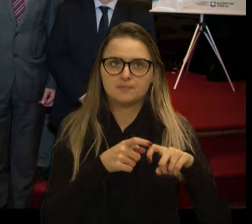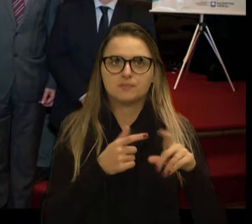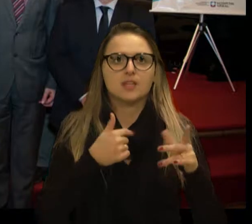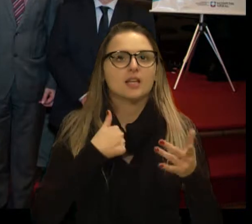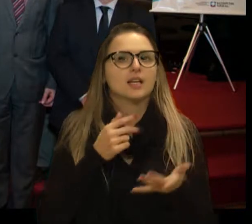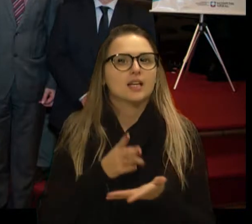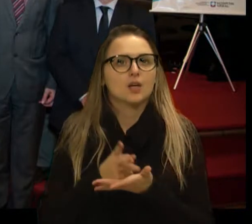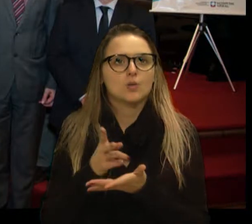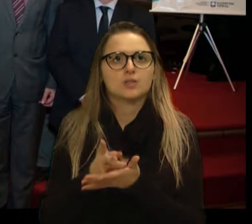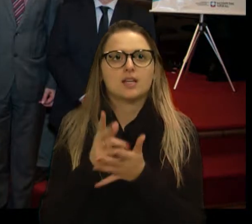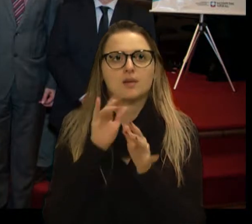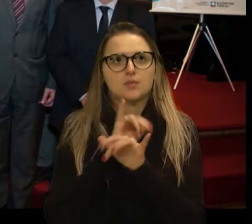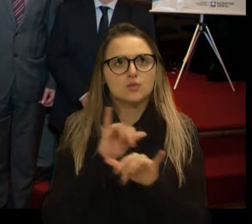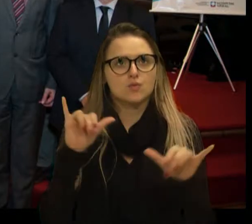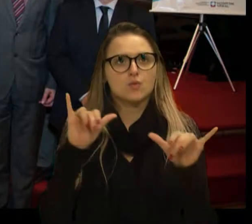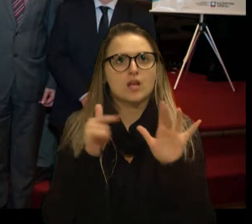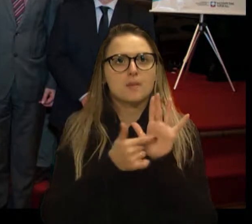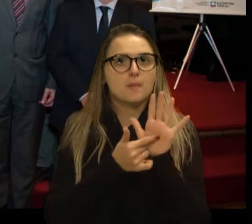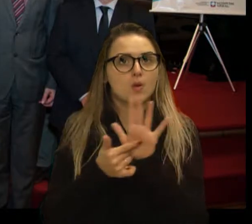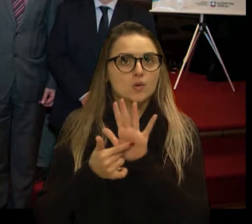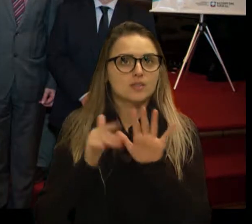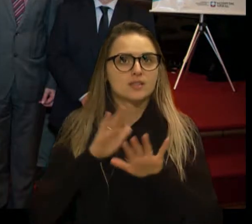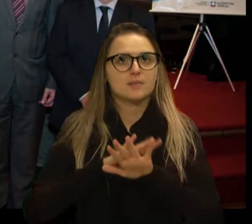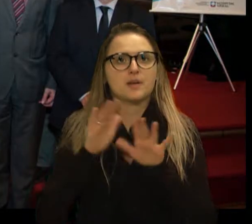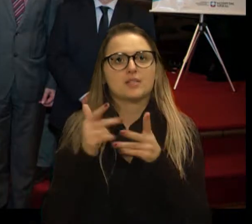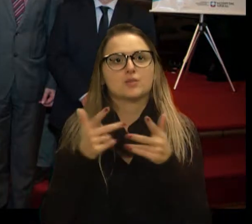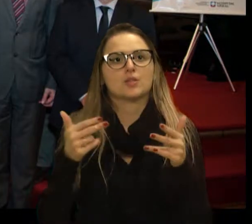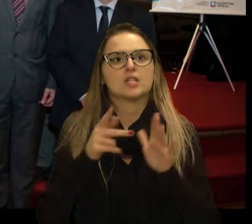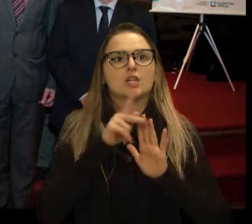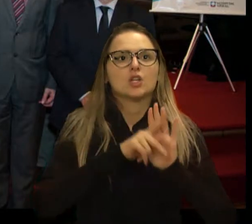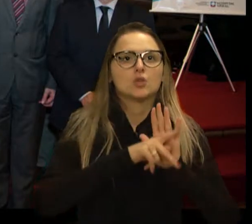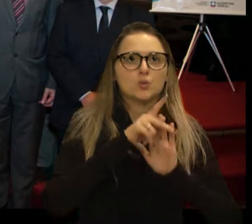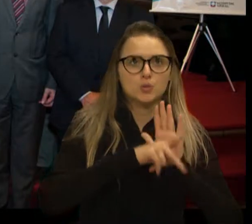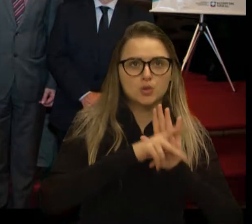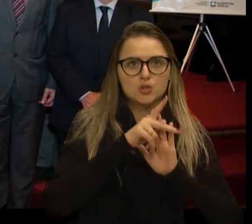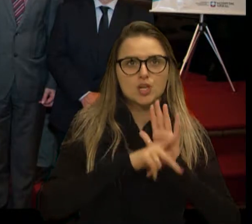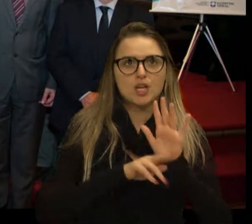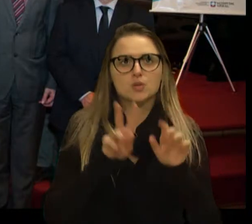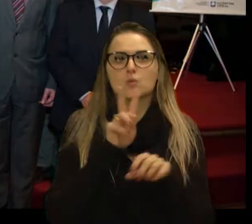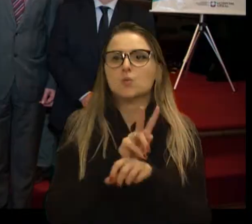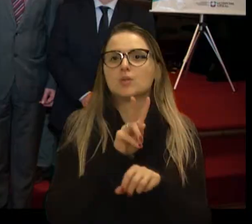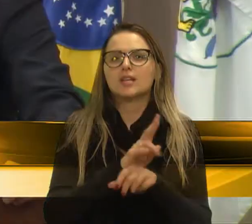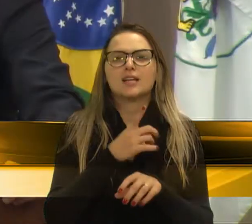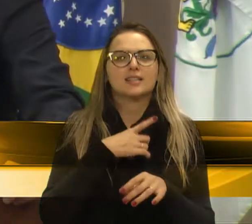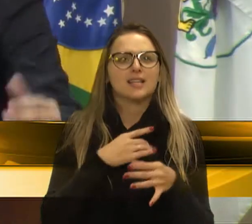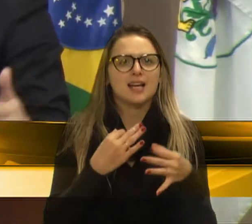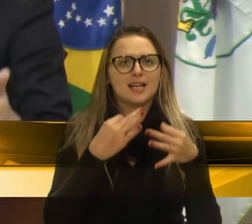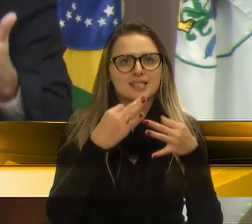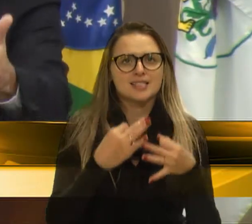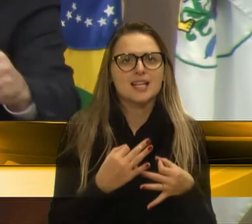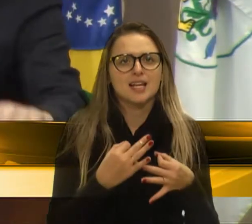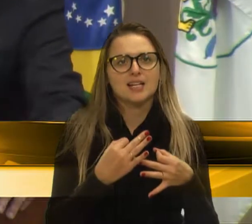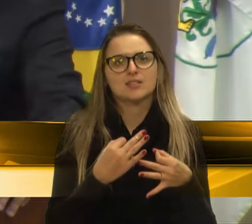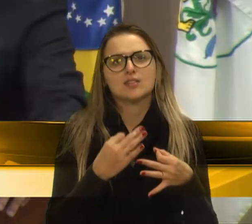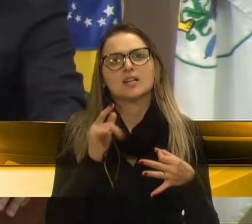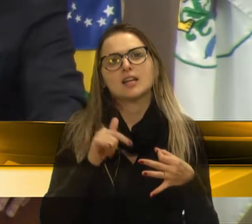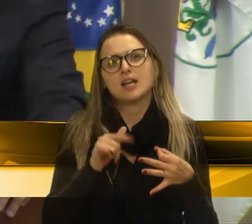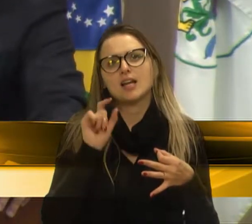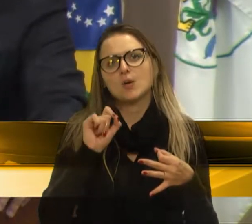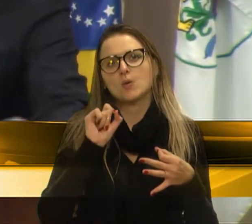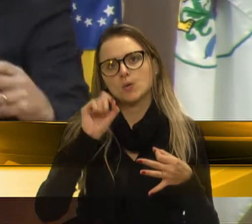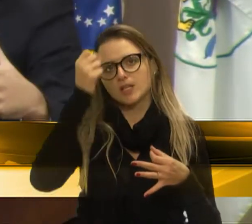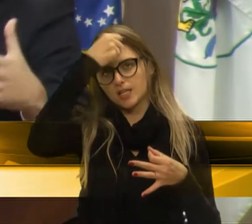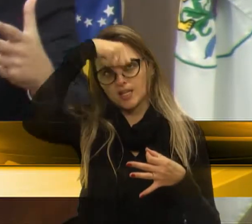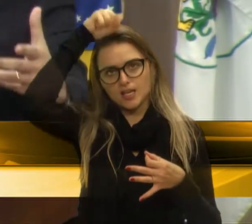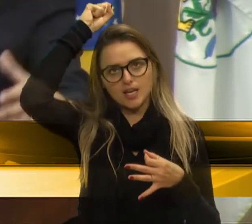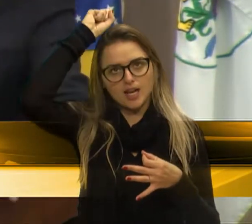dar eco maior a isso, por ter nesse projeto de cuidar uma convicção. E isso a universidade me